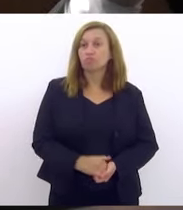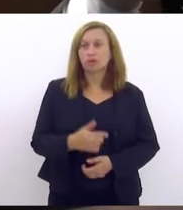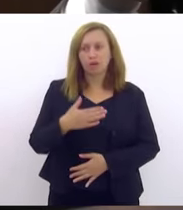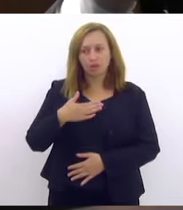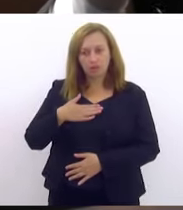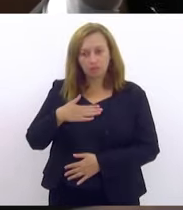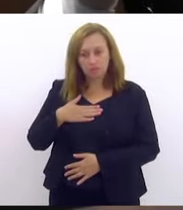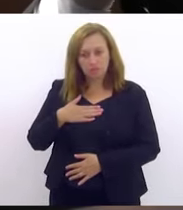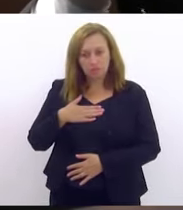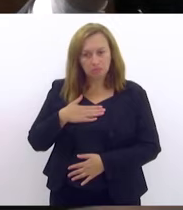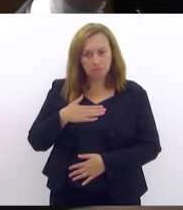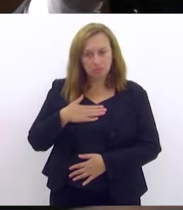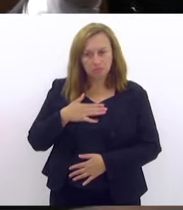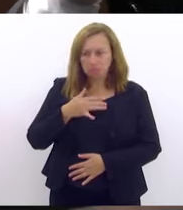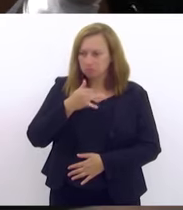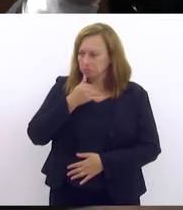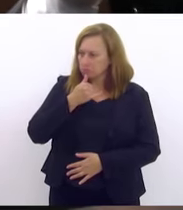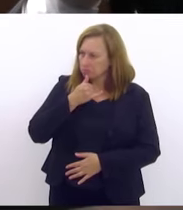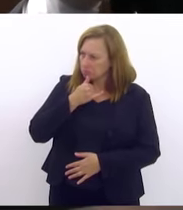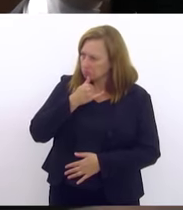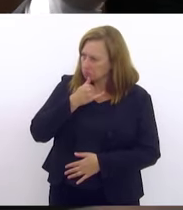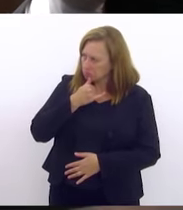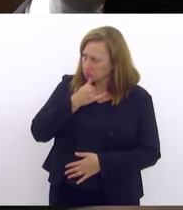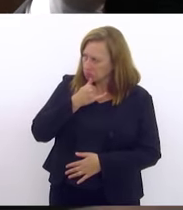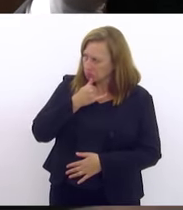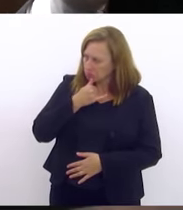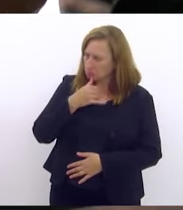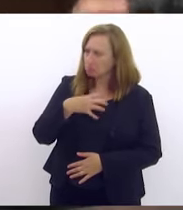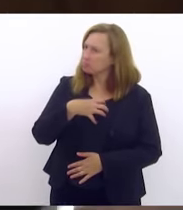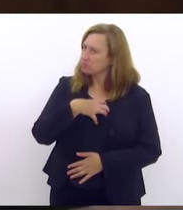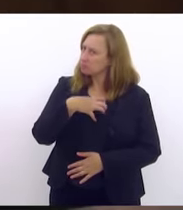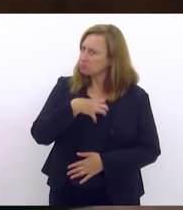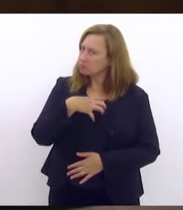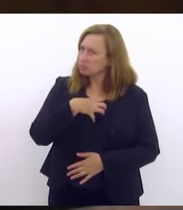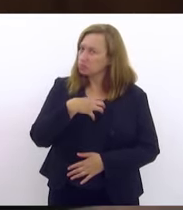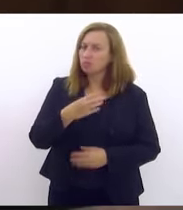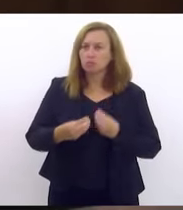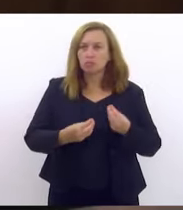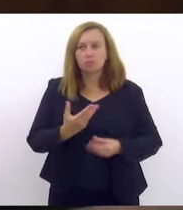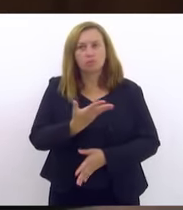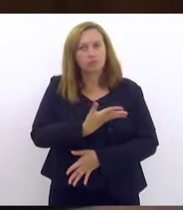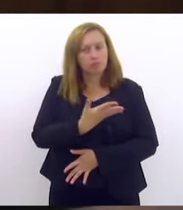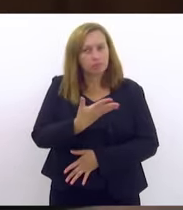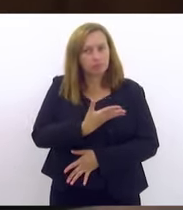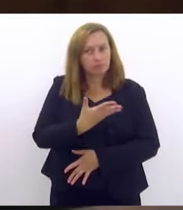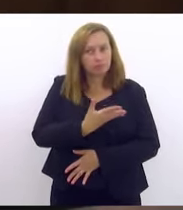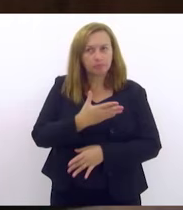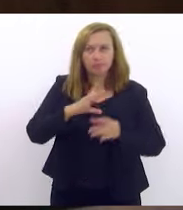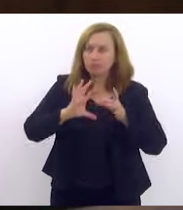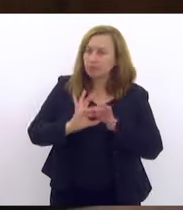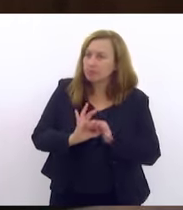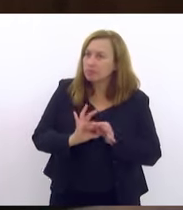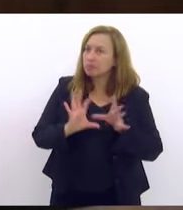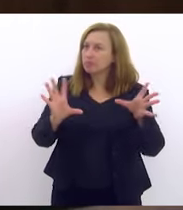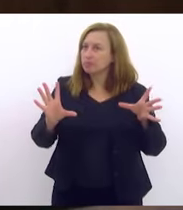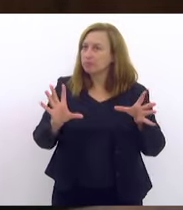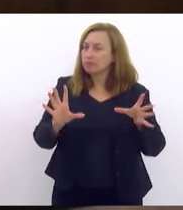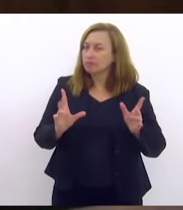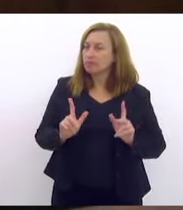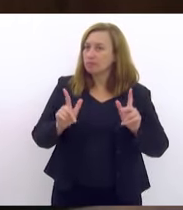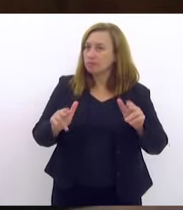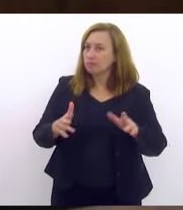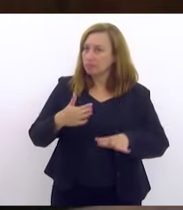minha profunda decepção da forma como que o meu querido amigo libertário, como eu, Carlos